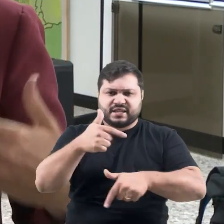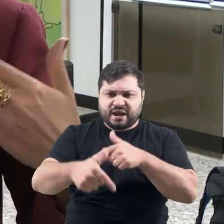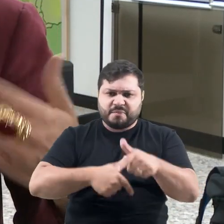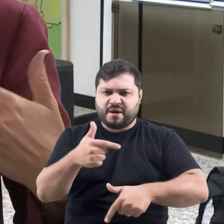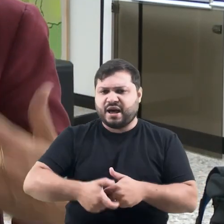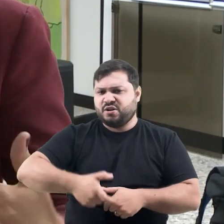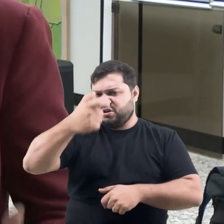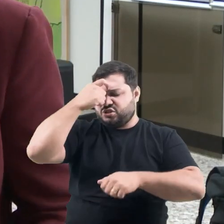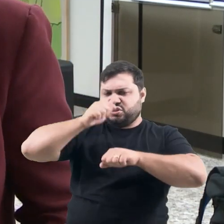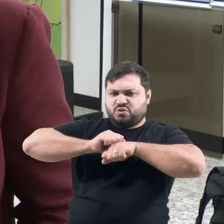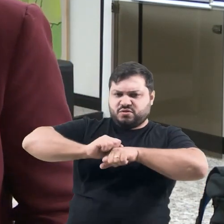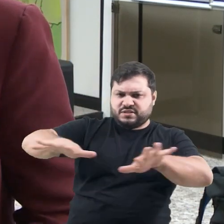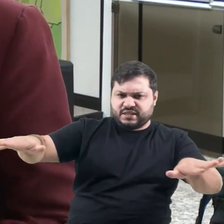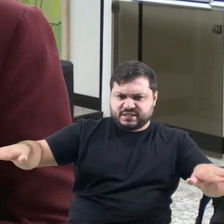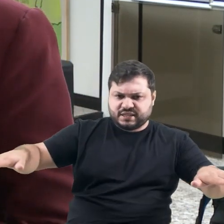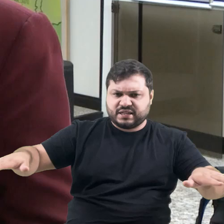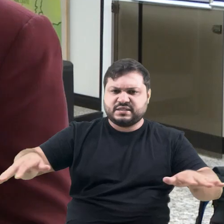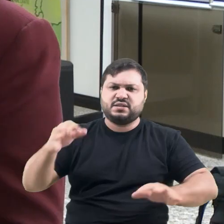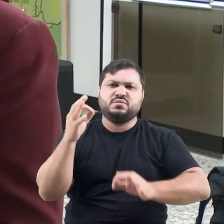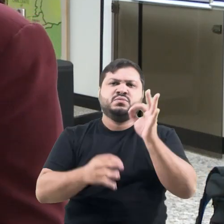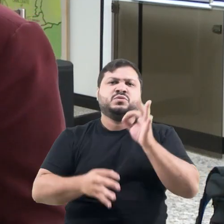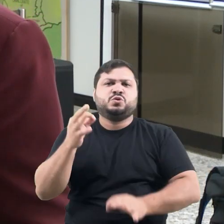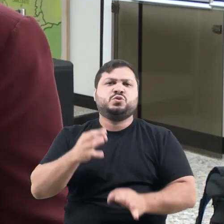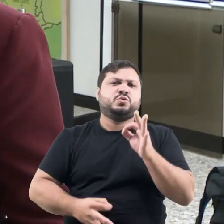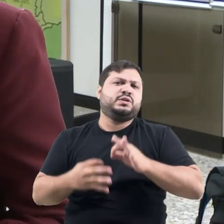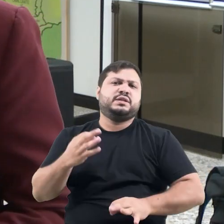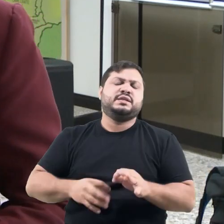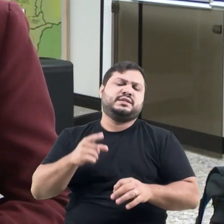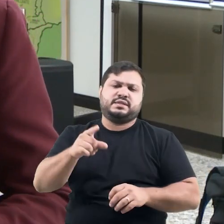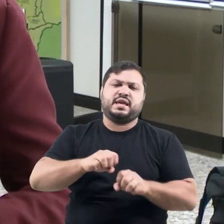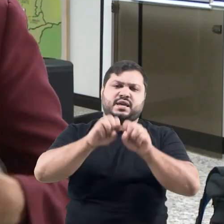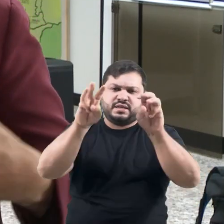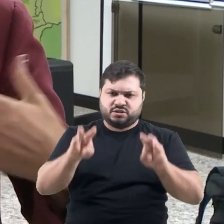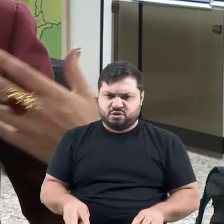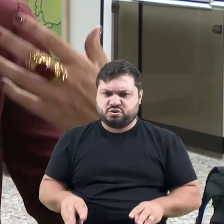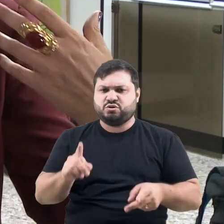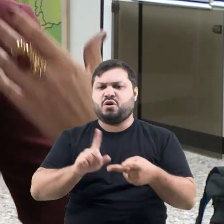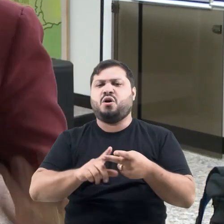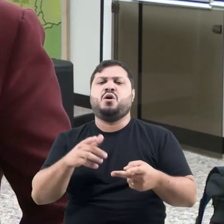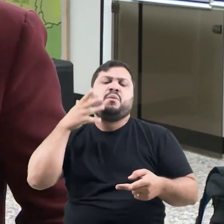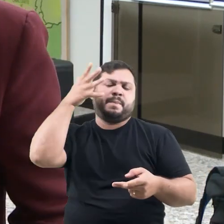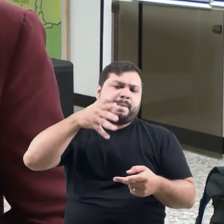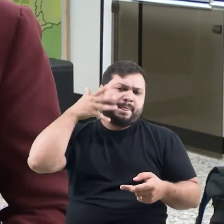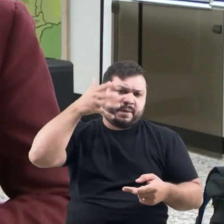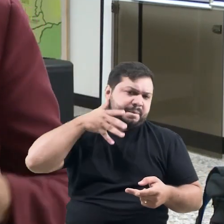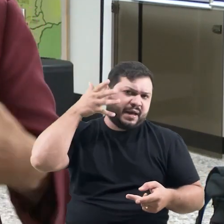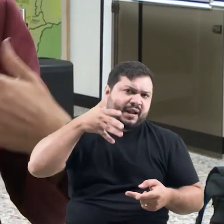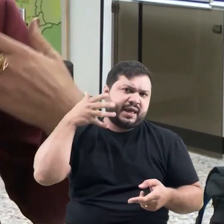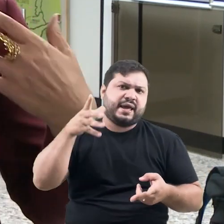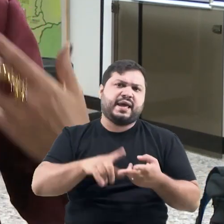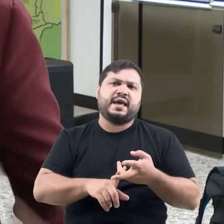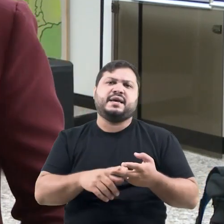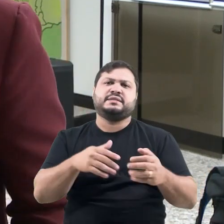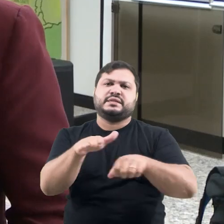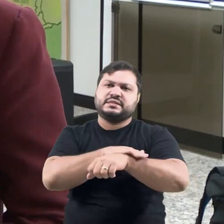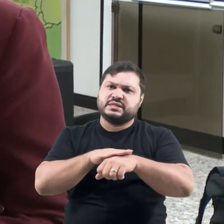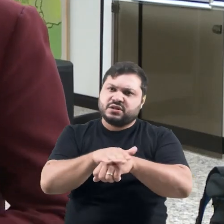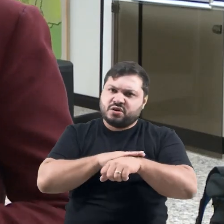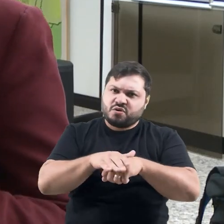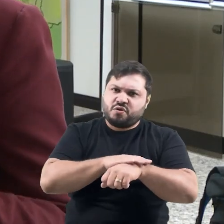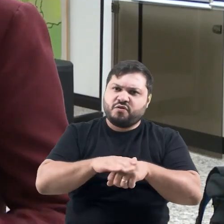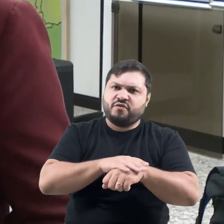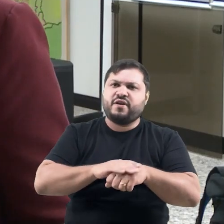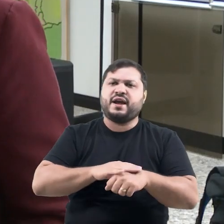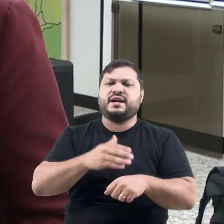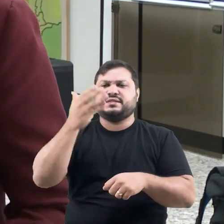de conscientização dos juízes por meio desse workshop, por meio de palestras, de conversas,